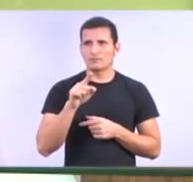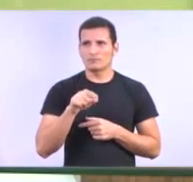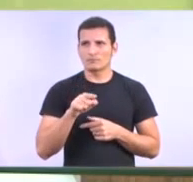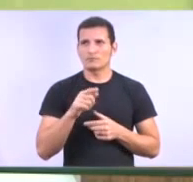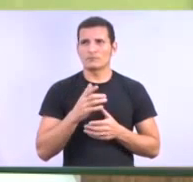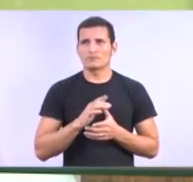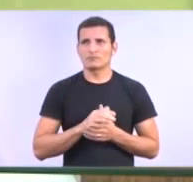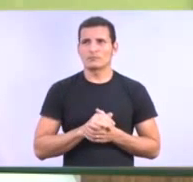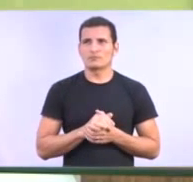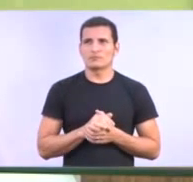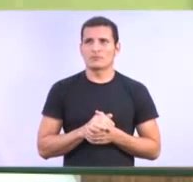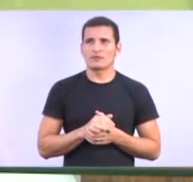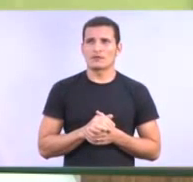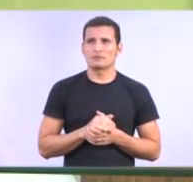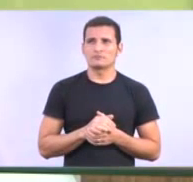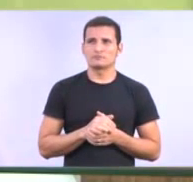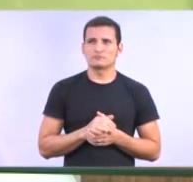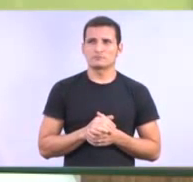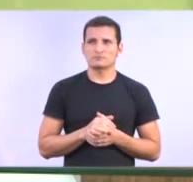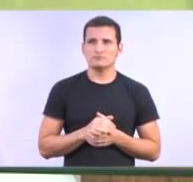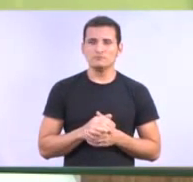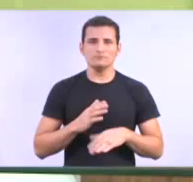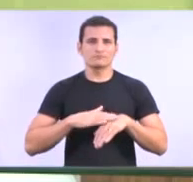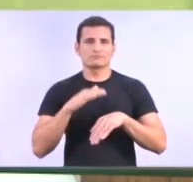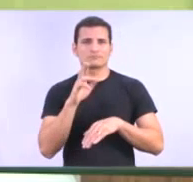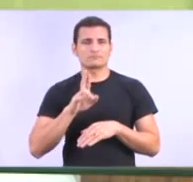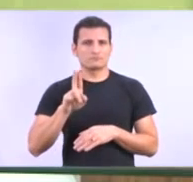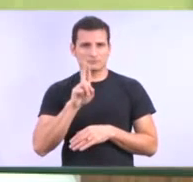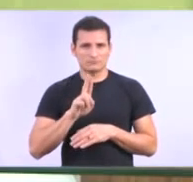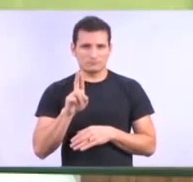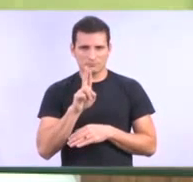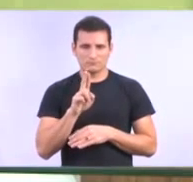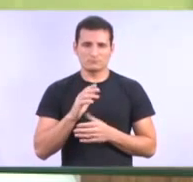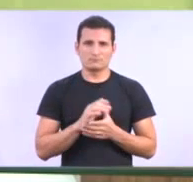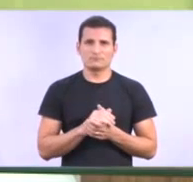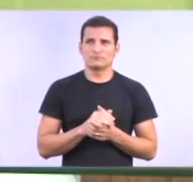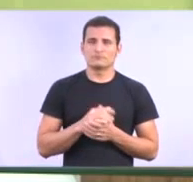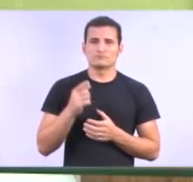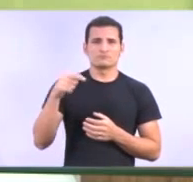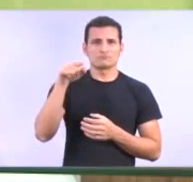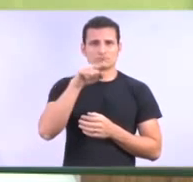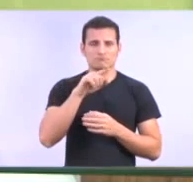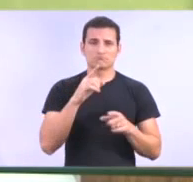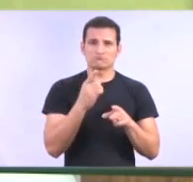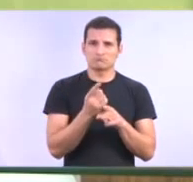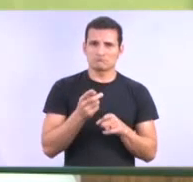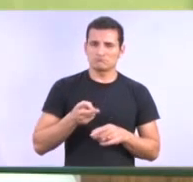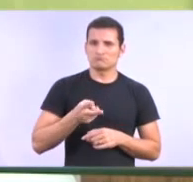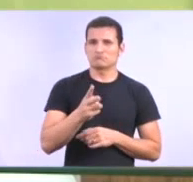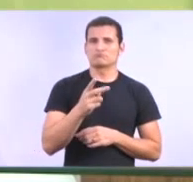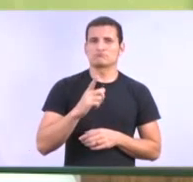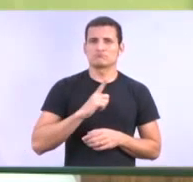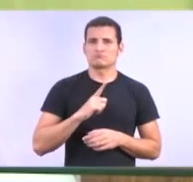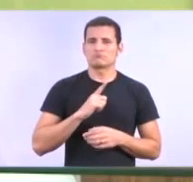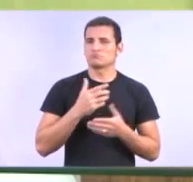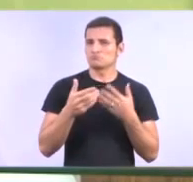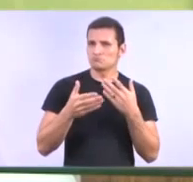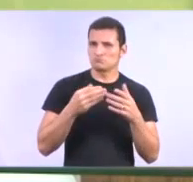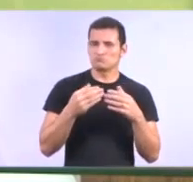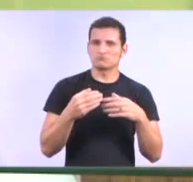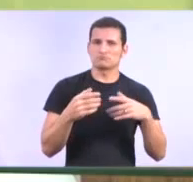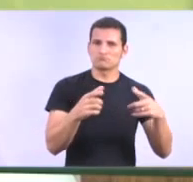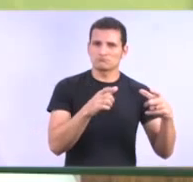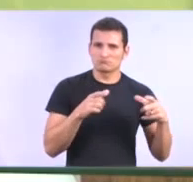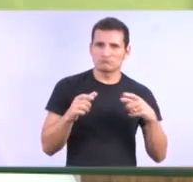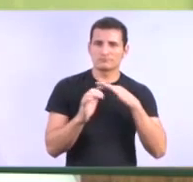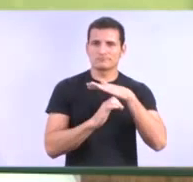bastante, vamos dizer, difundida, é a topologia que vocês vão encontrar no mercado, né? Você vai em qualquer empresa,